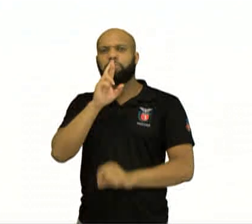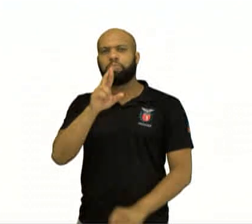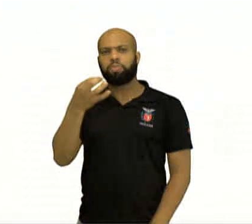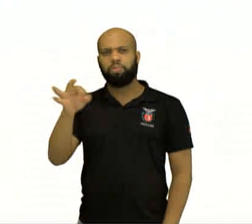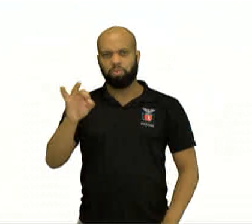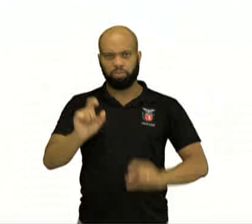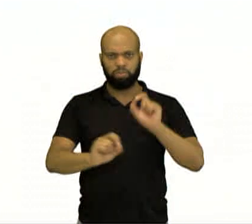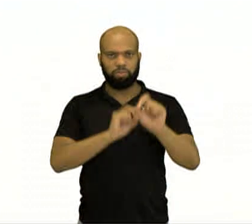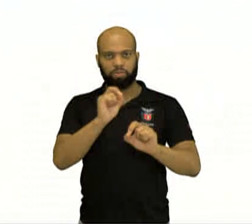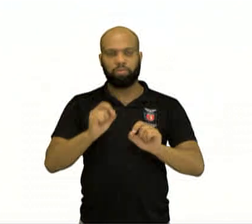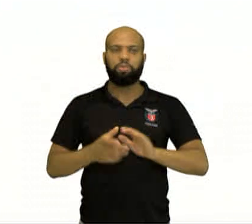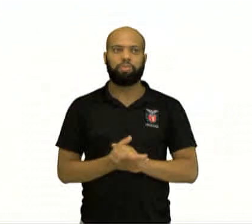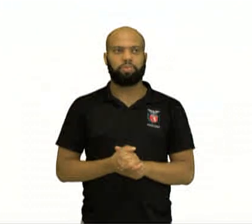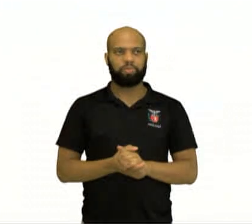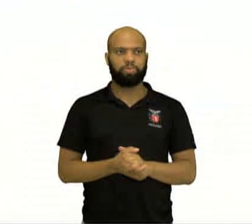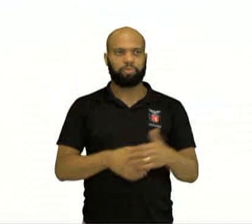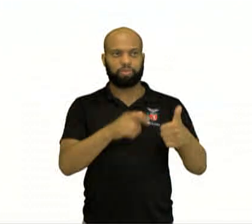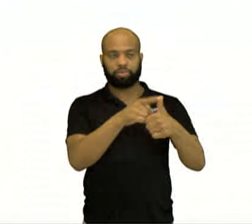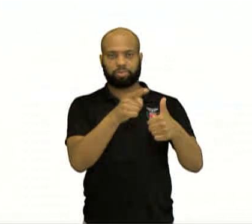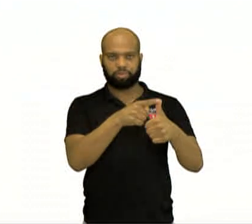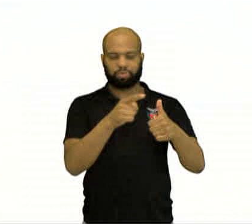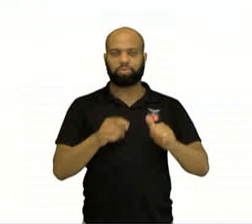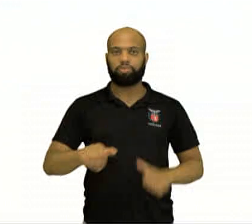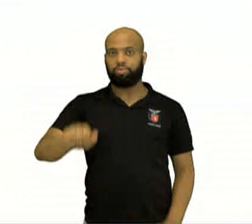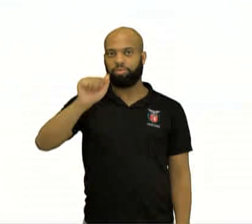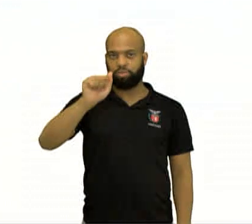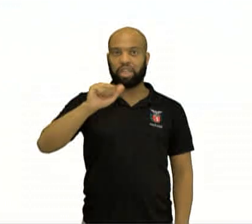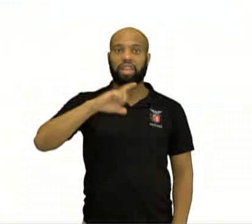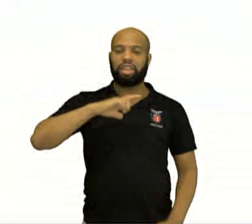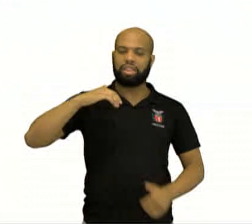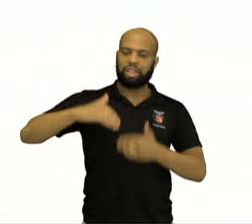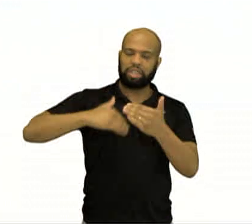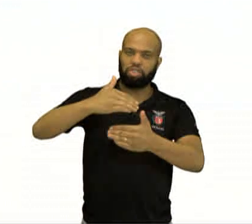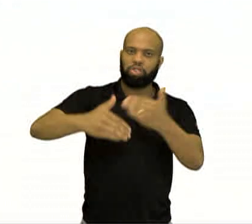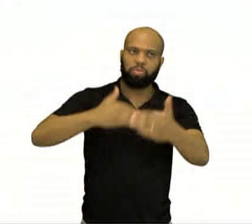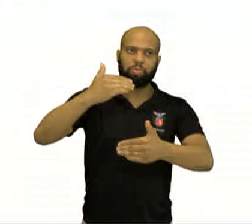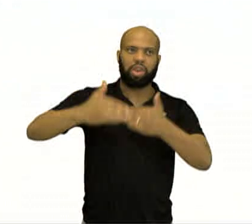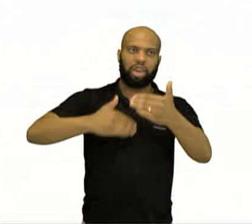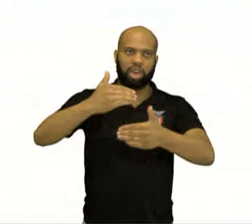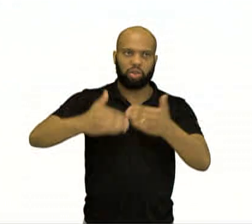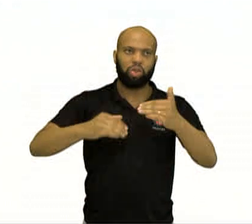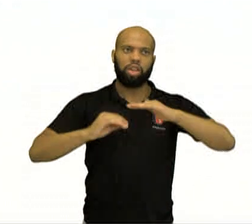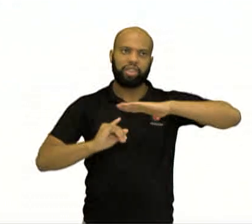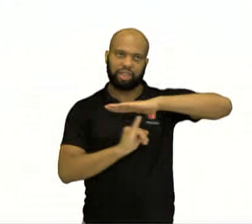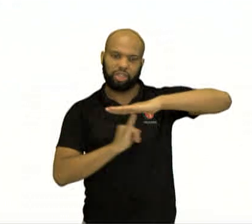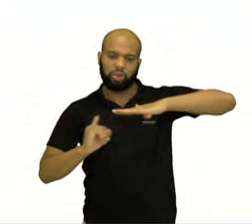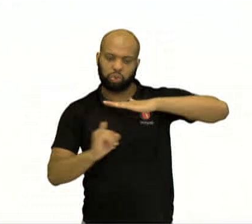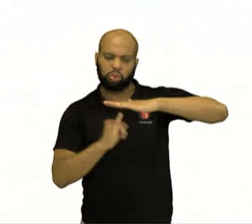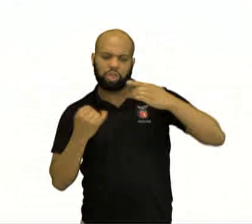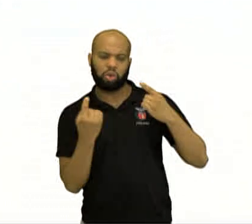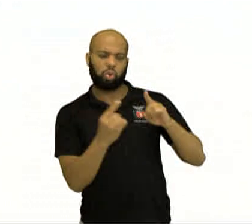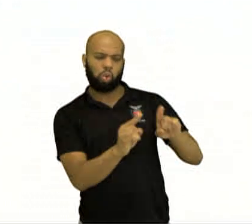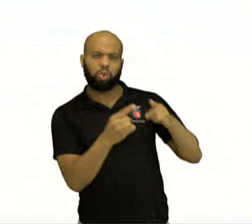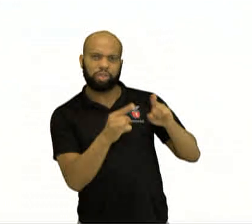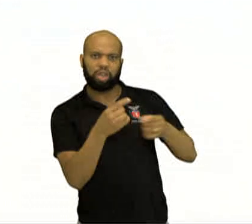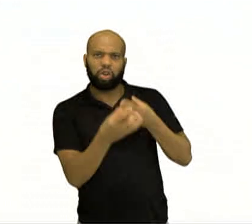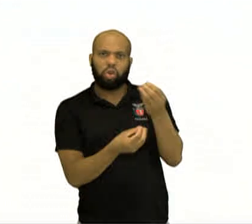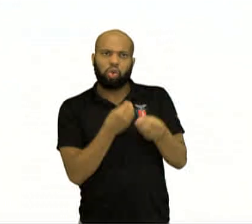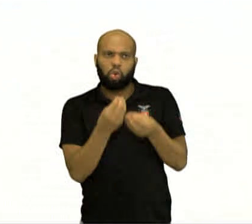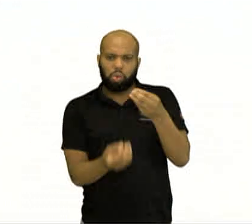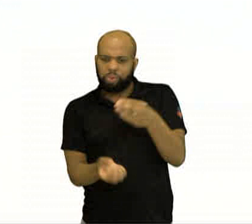afirmar. Letra A. O desenvolvimento da indústria se opunha à formação do processo